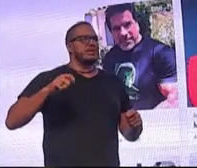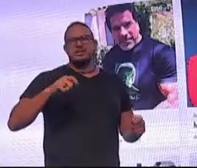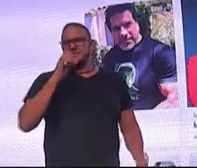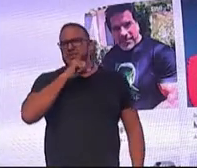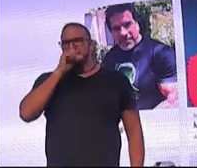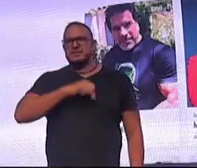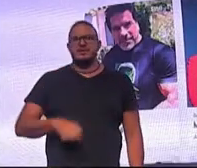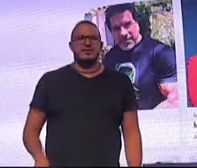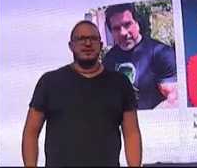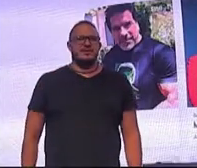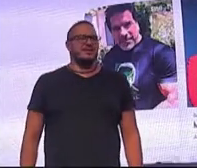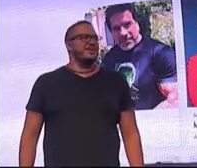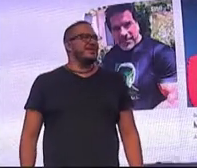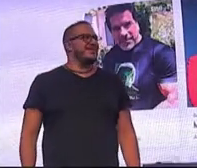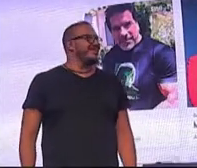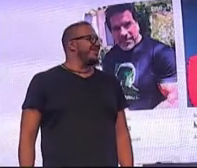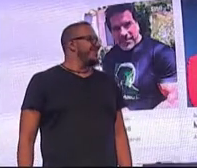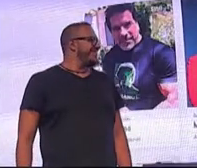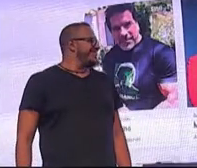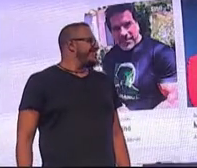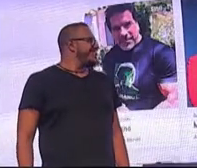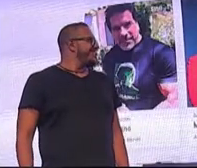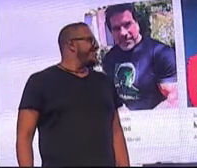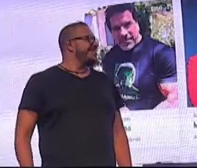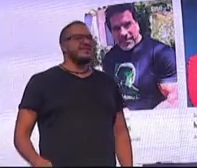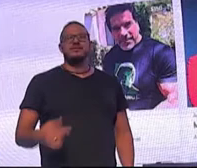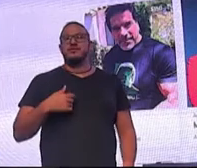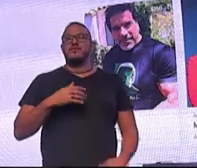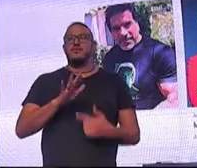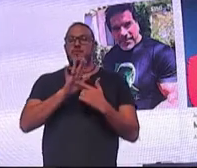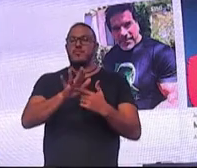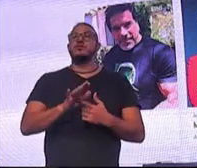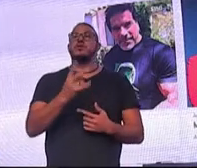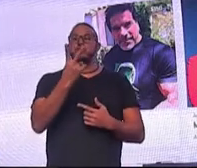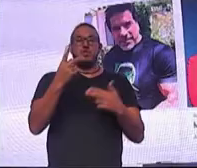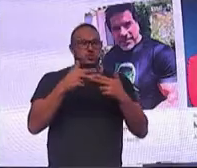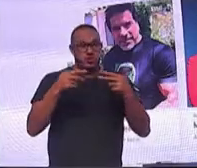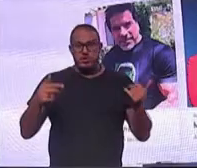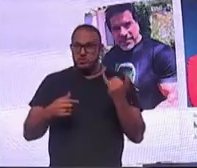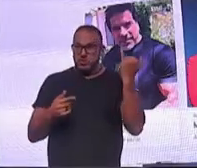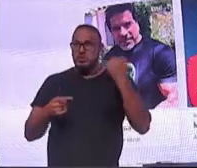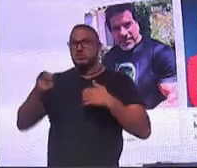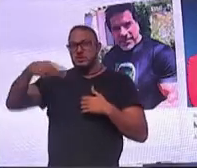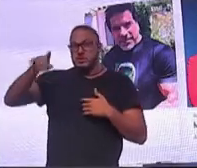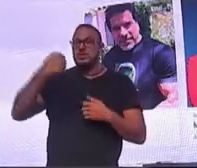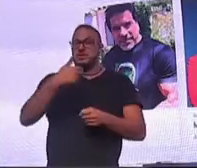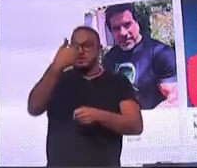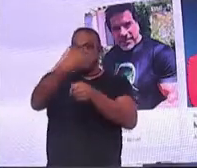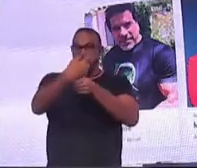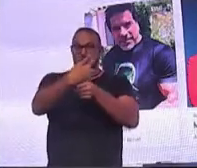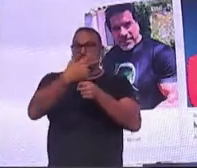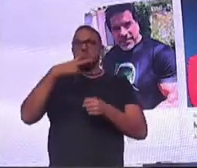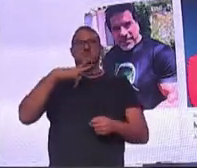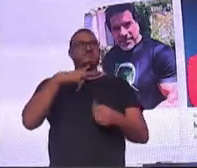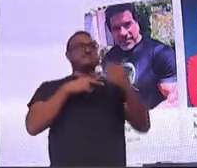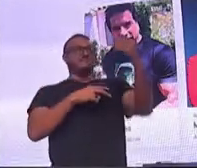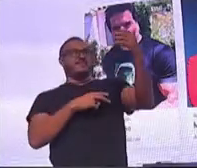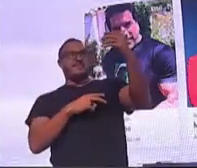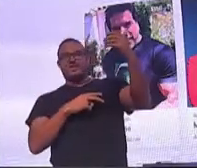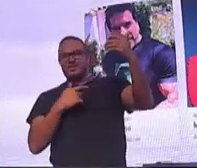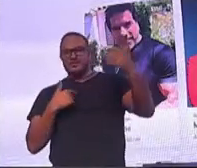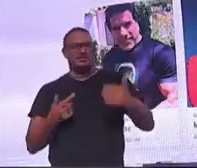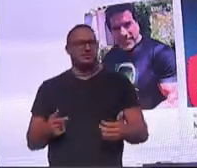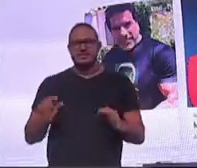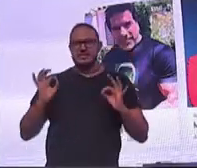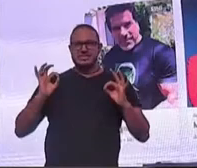bom. Então vou mostrar mais 10. Então vou mostrar 2 coisas para vocês importantes. Se vocês quiserem fazer vídeo personalizado, rápido aqui,